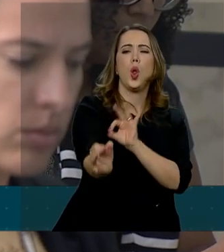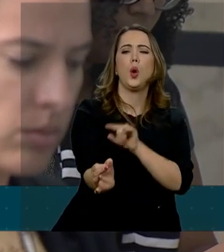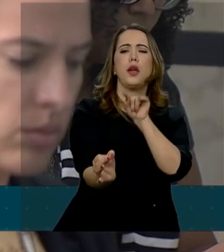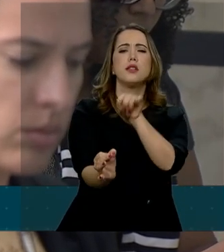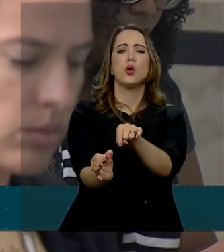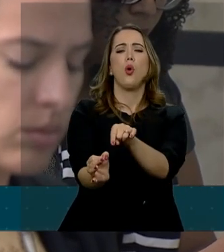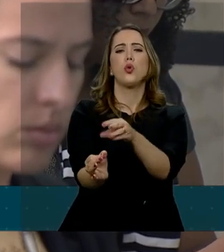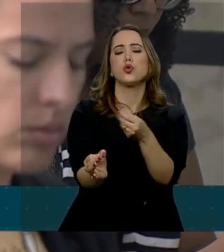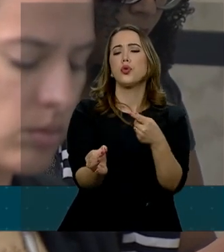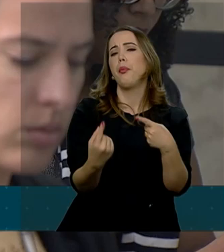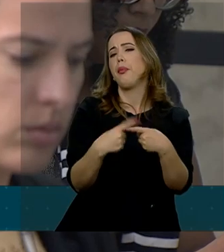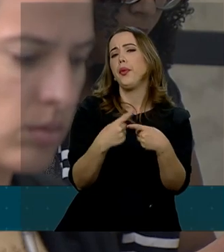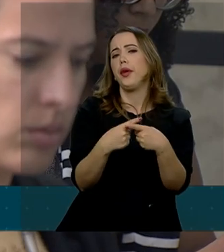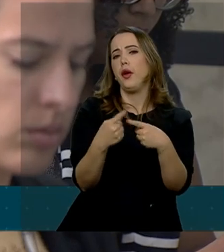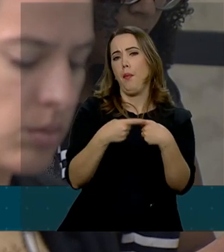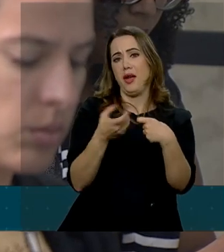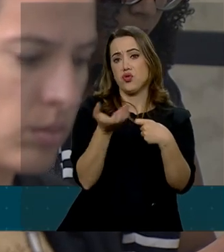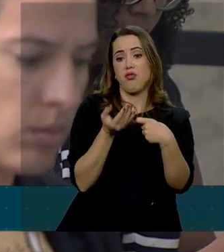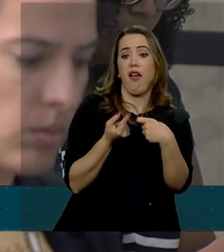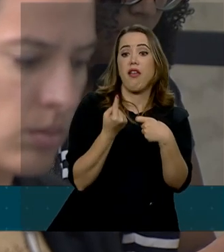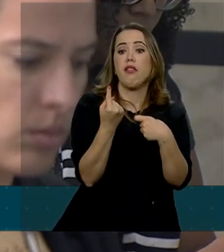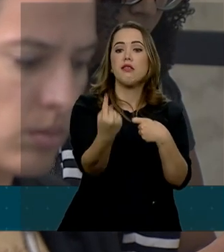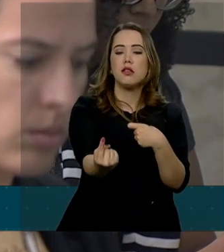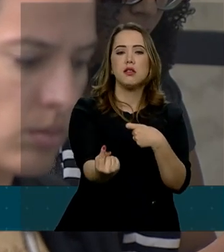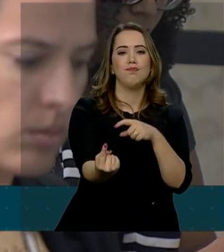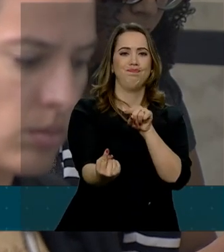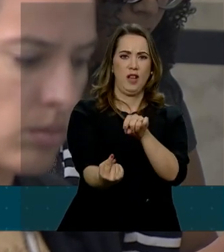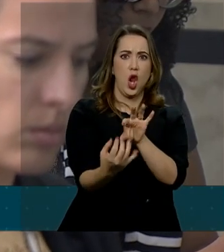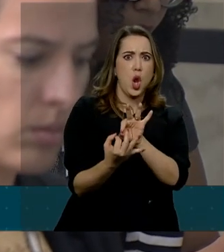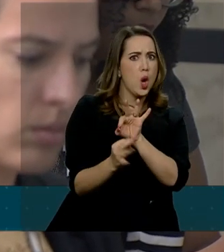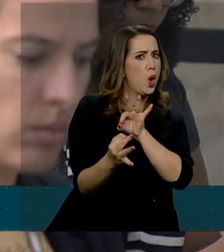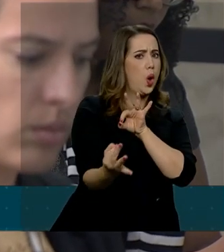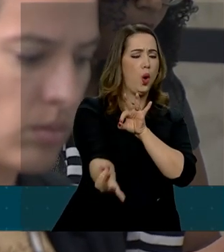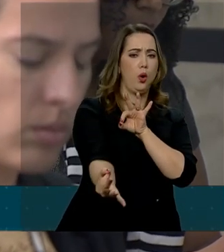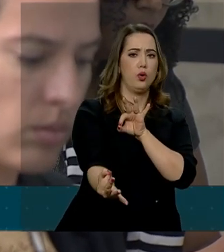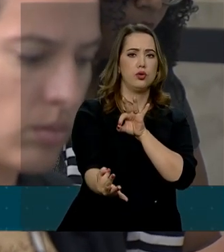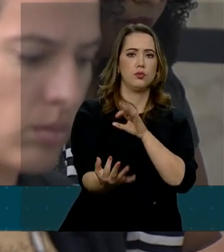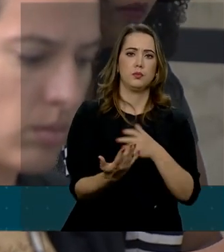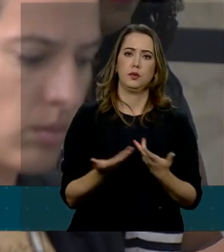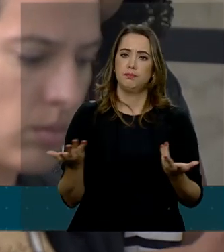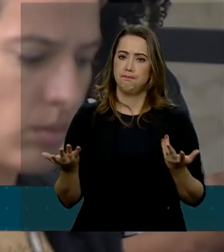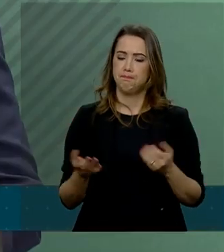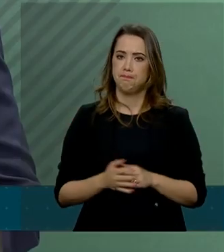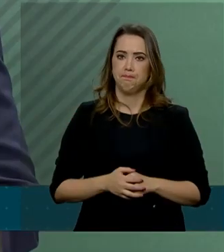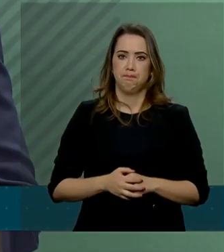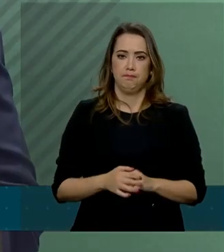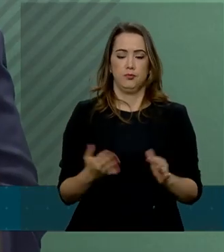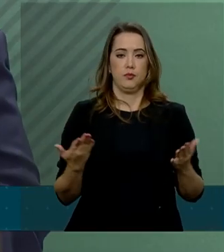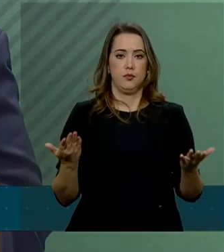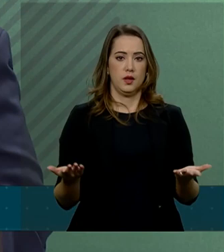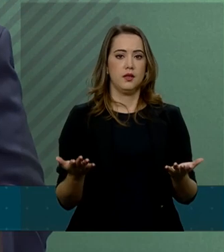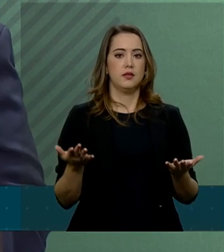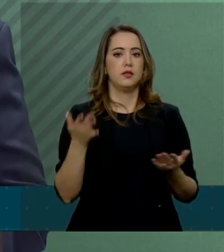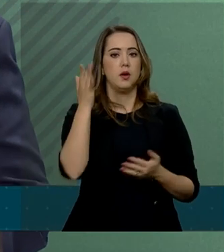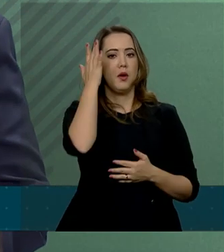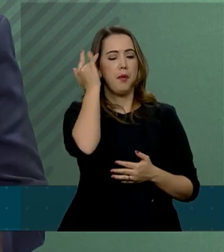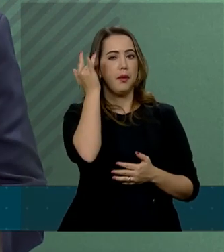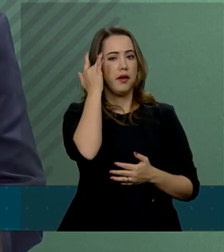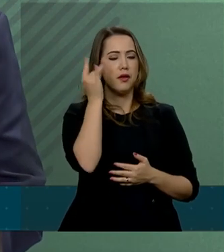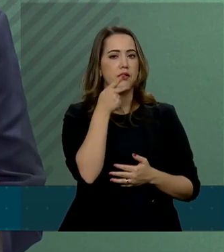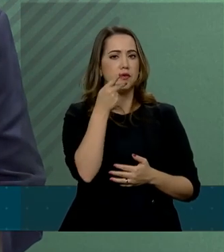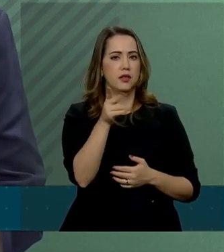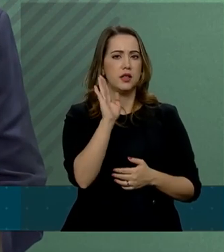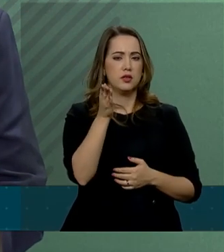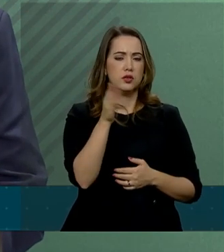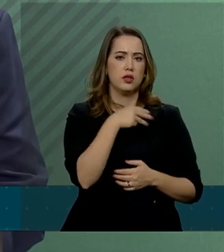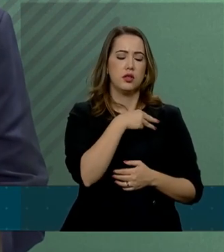distantes e e e menos favorecidos na cobertura de saúde pública pois bem amanhã como dito o